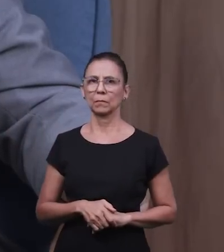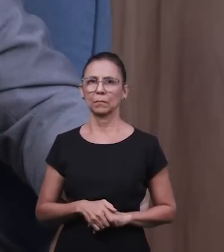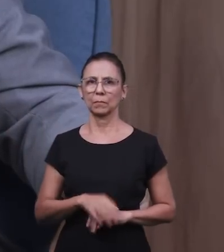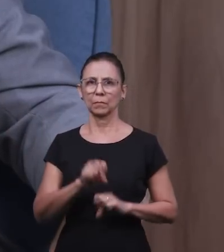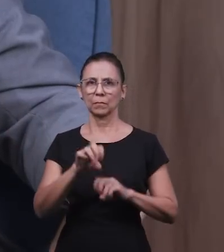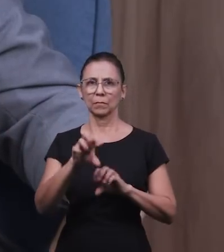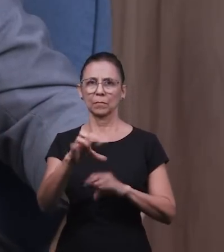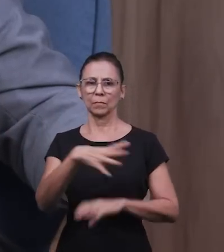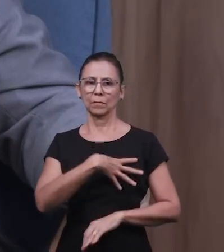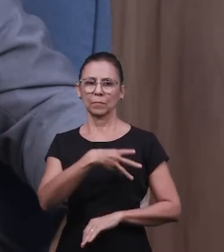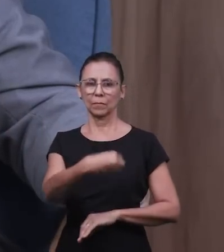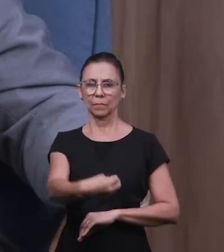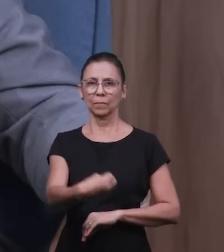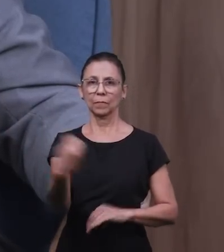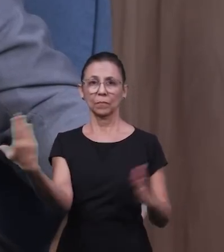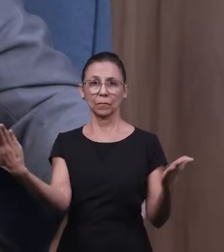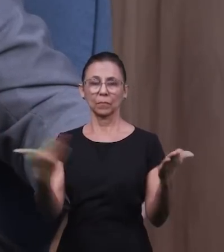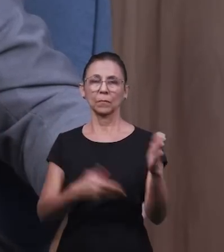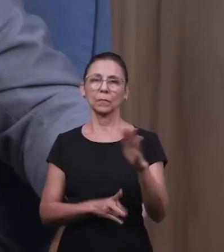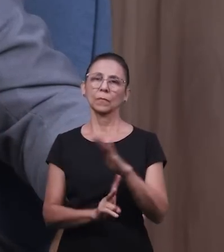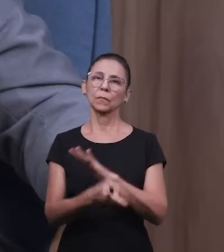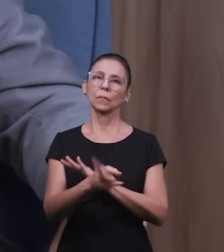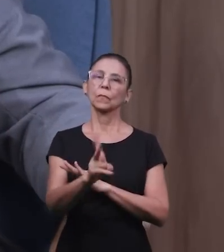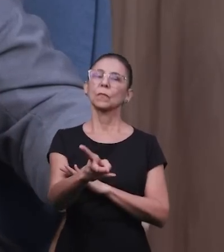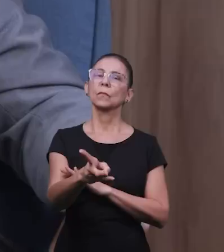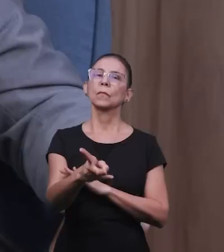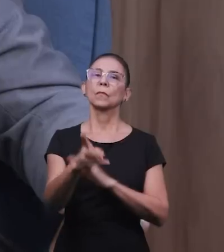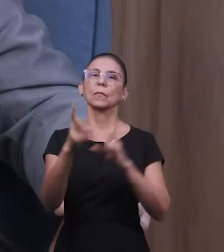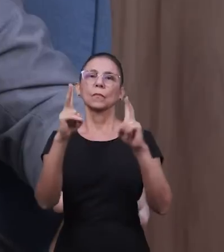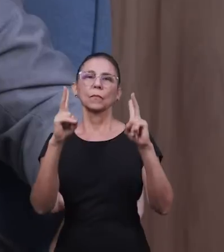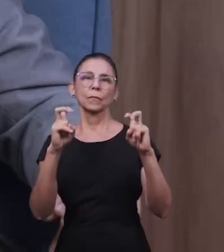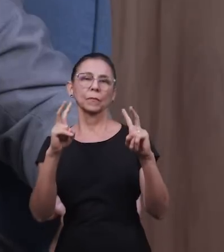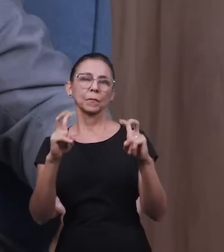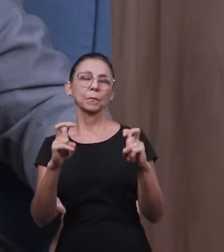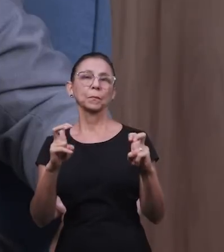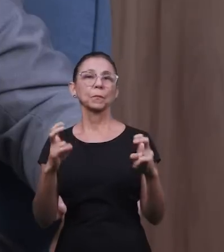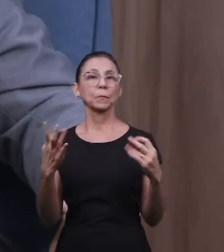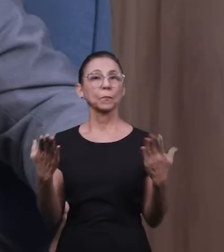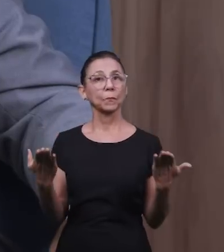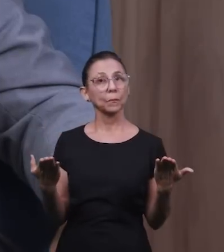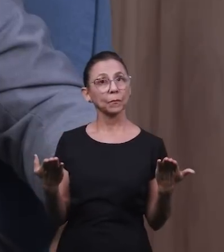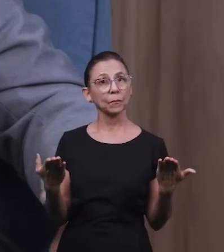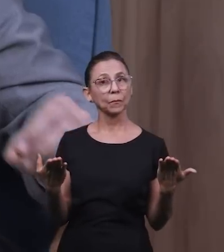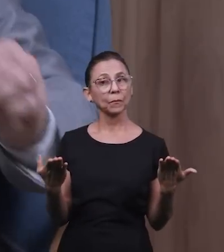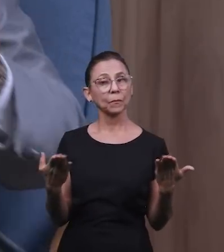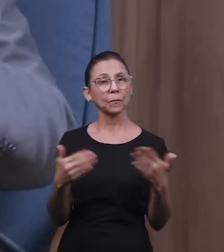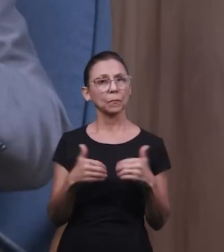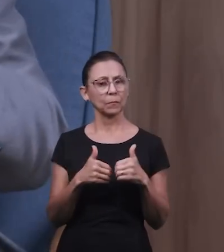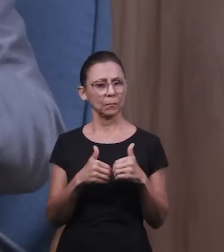na criação dos nossos filhos. Hoje ela vai continuar abordando este tema,